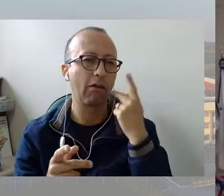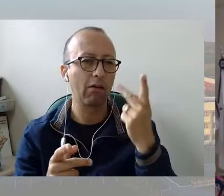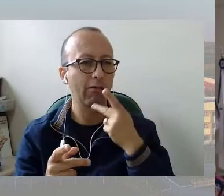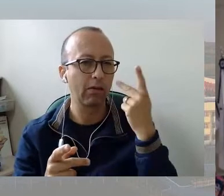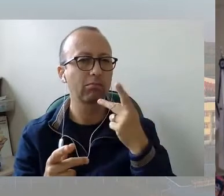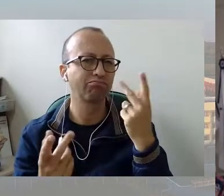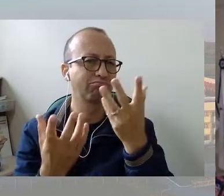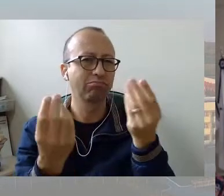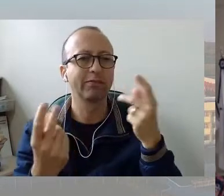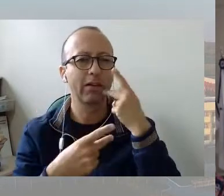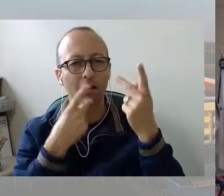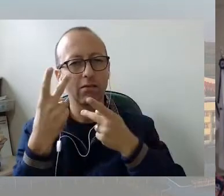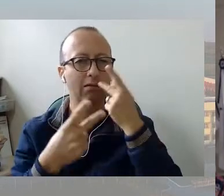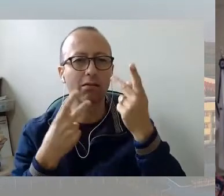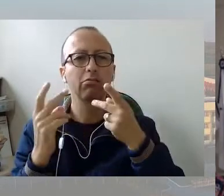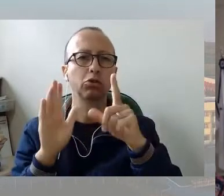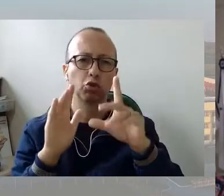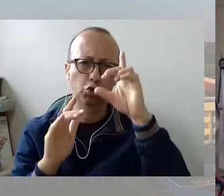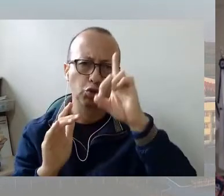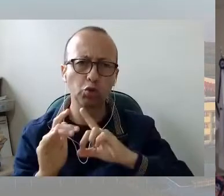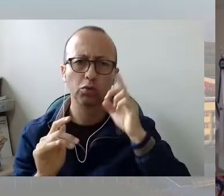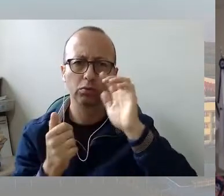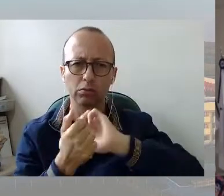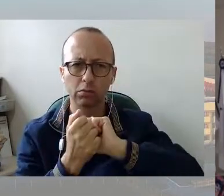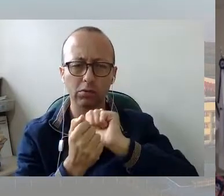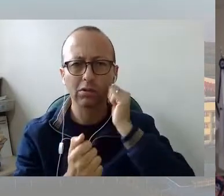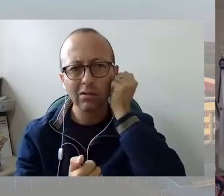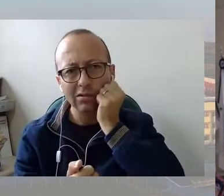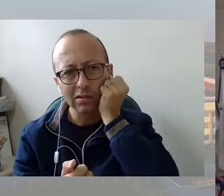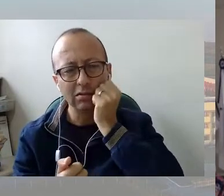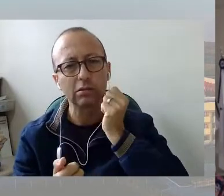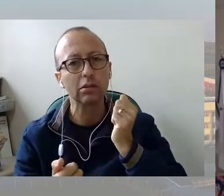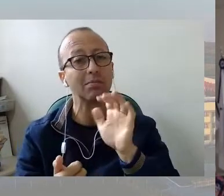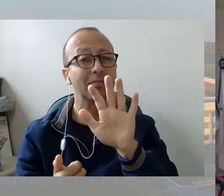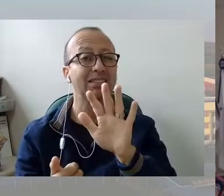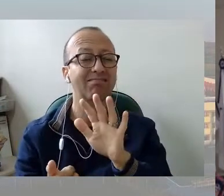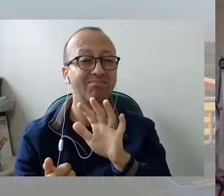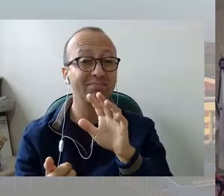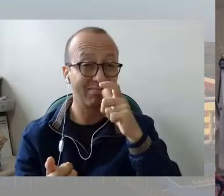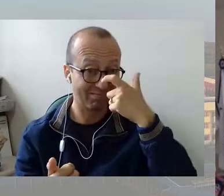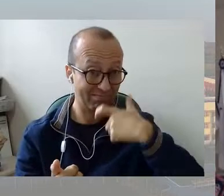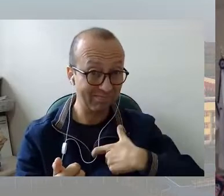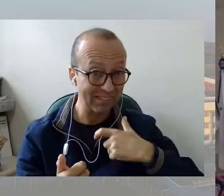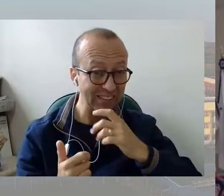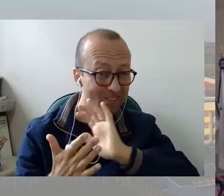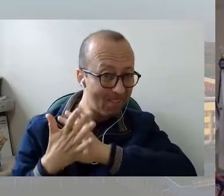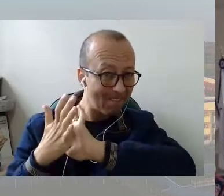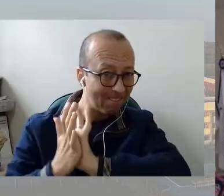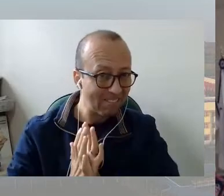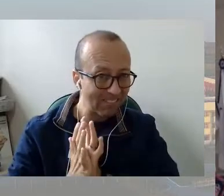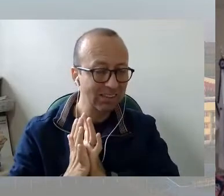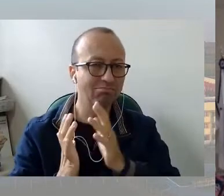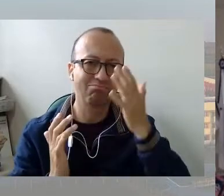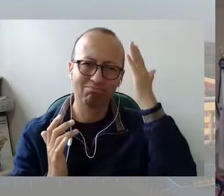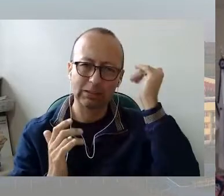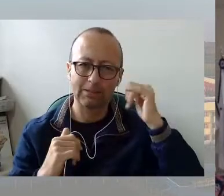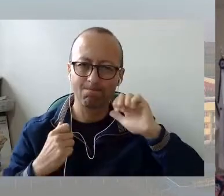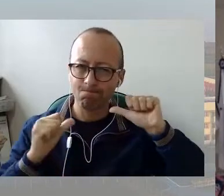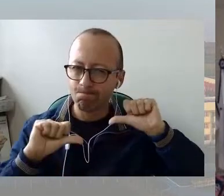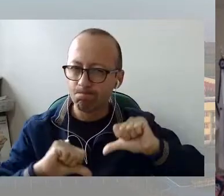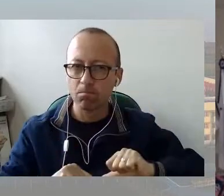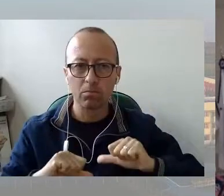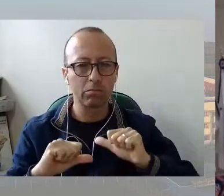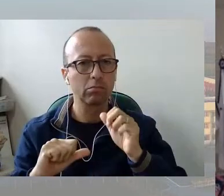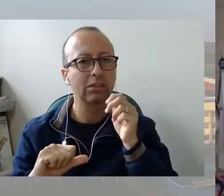por mais pluralidade que se tenha e que se defenda, somente quem sofre as violências sabe dizer o quanto elas nos matam dia a dia. Somente uma